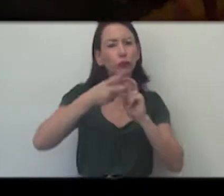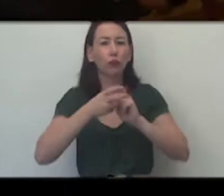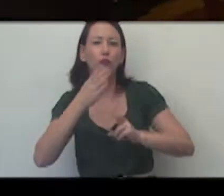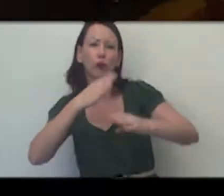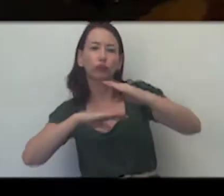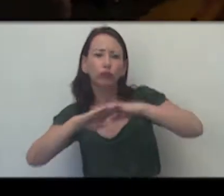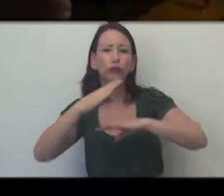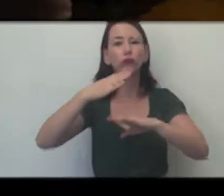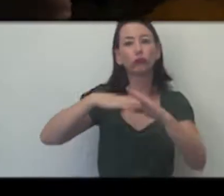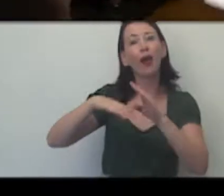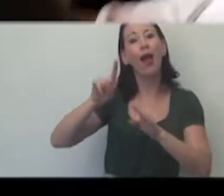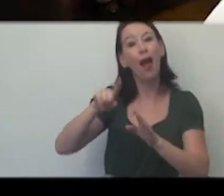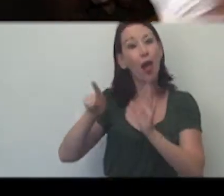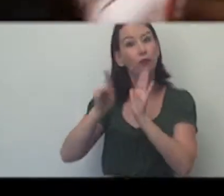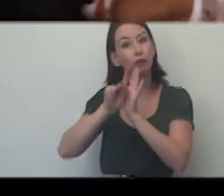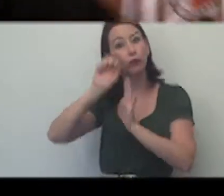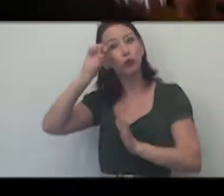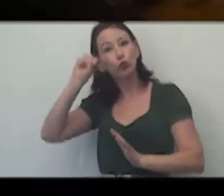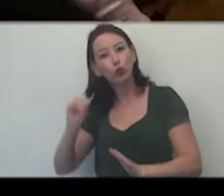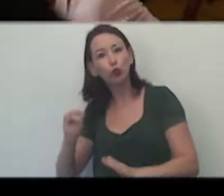marradas.